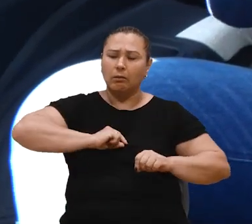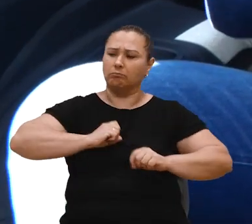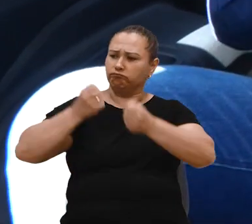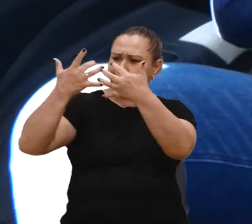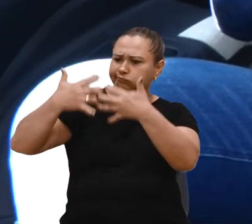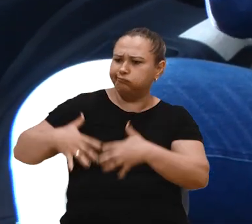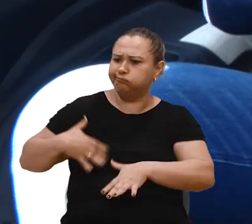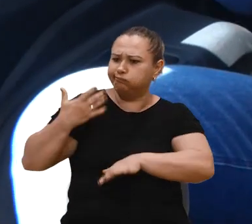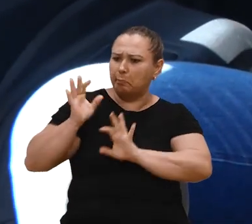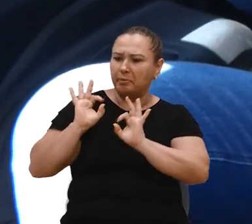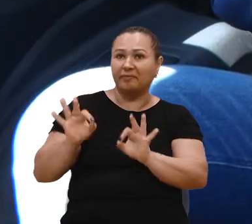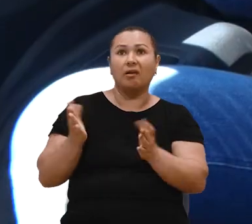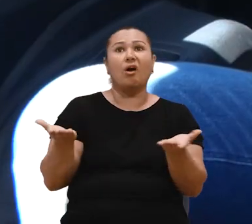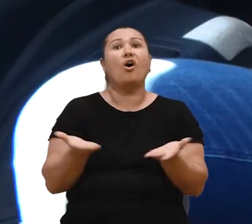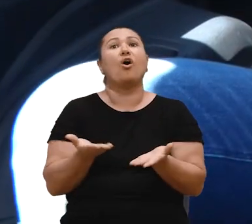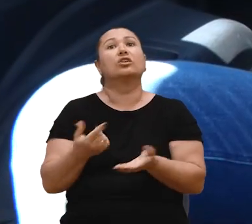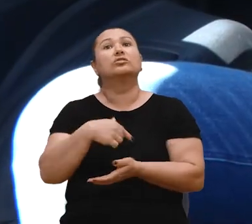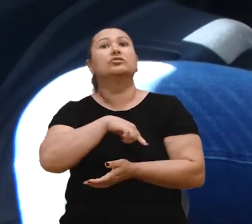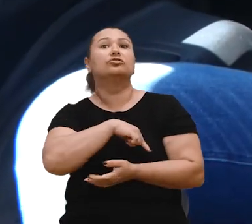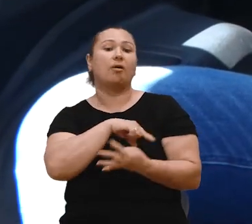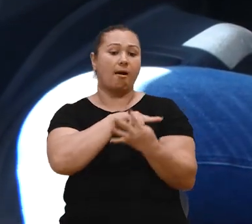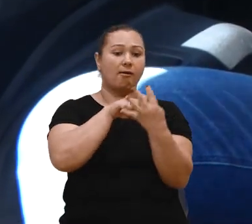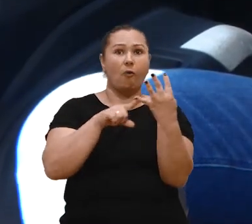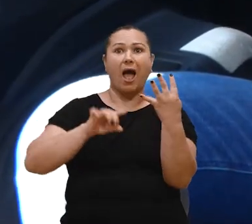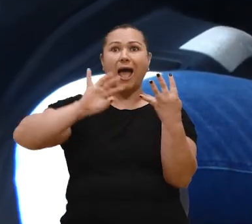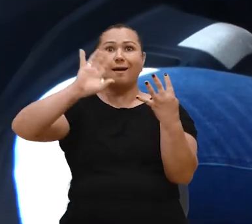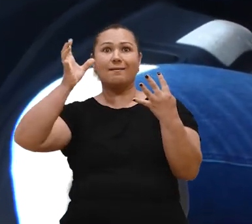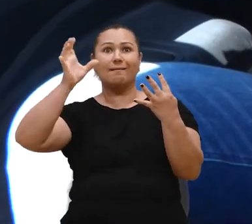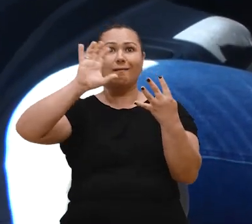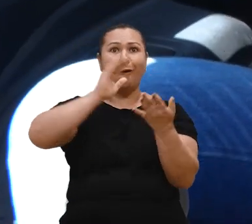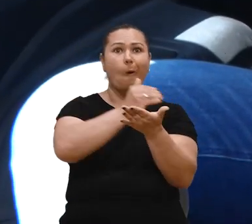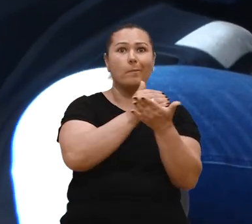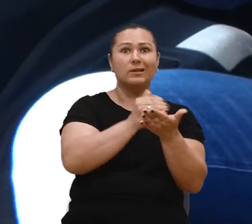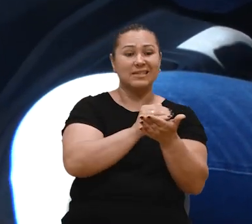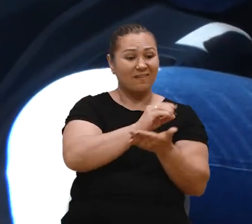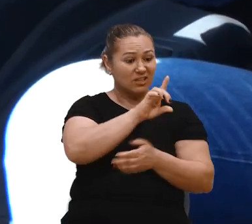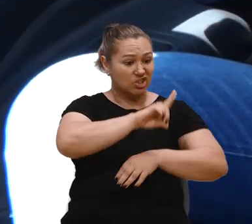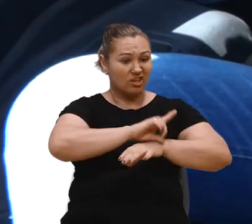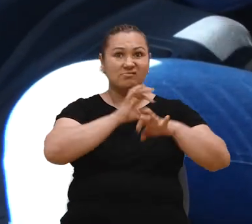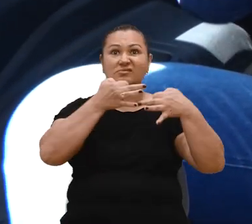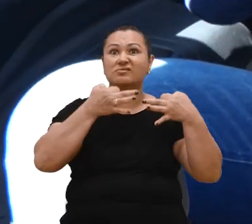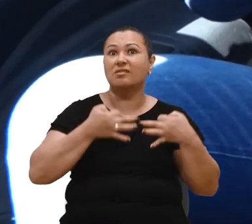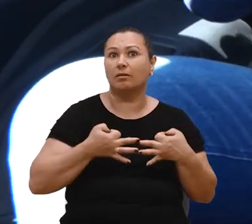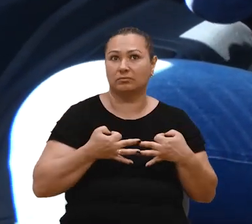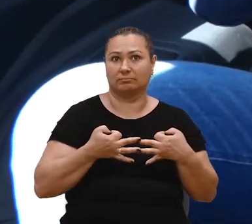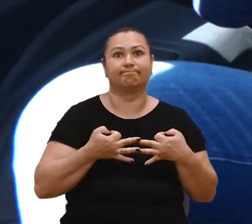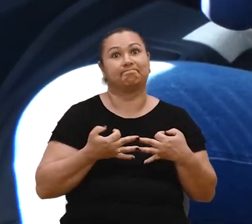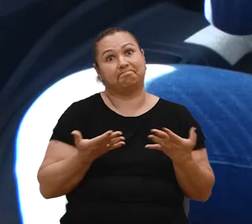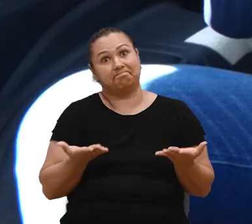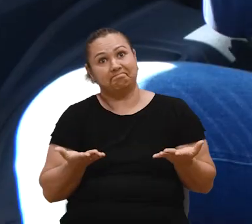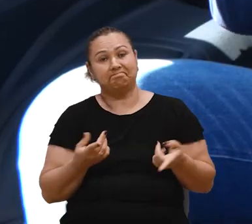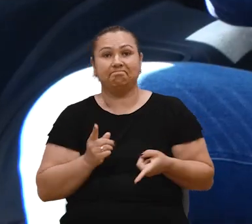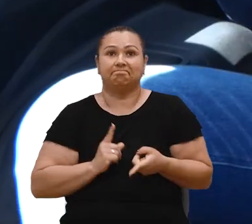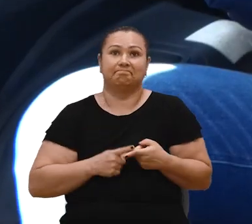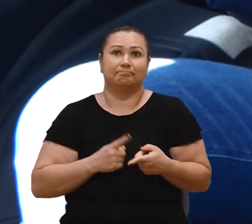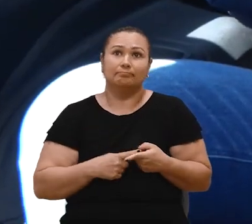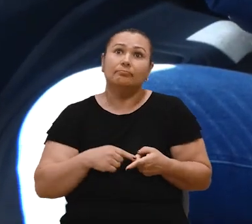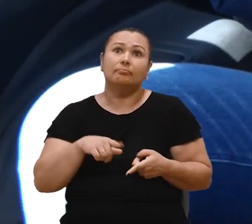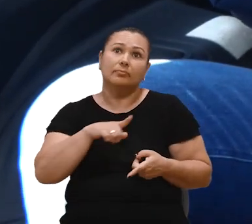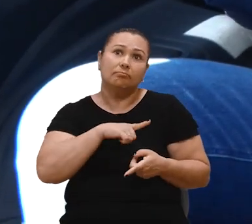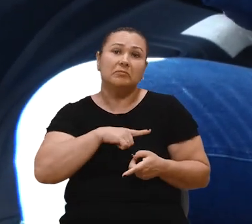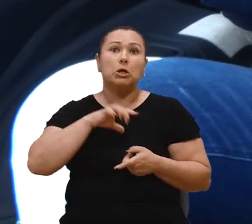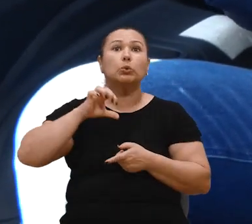funcionasse perfeitamente, hoje nós teríamos as 4 estações do ano que começaria no dia justo, no dia certo. Por quê? Porque nós